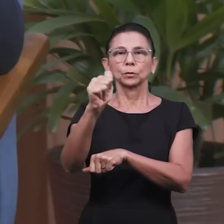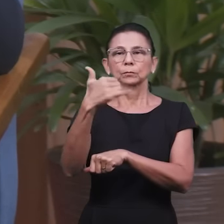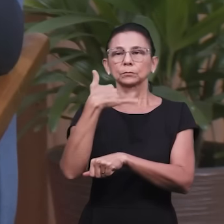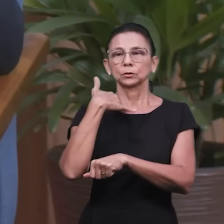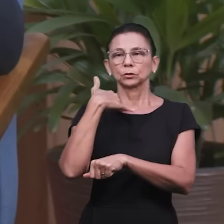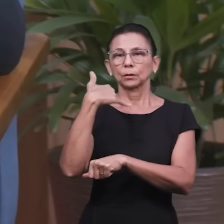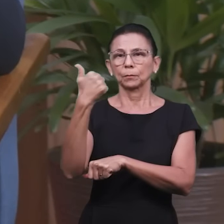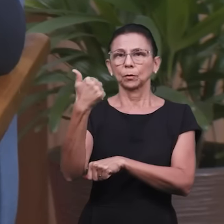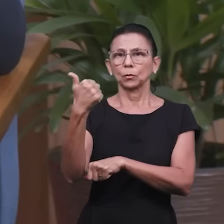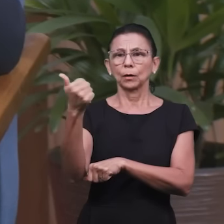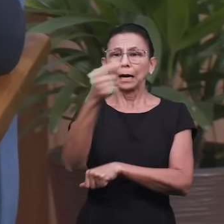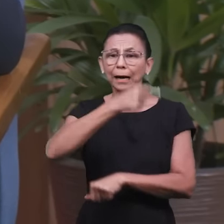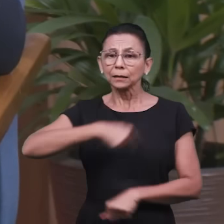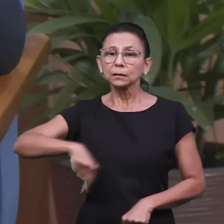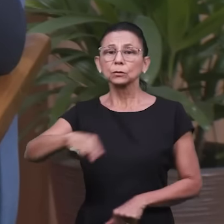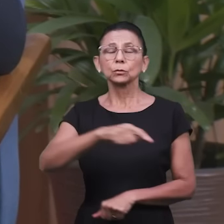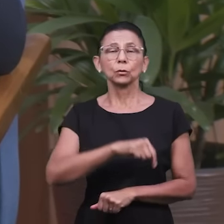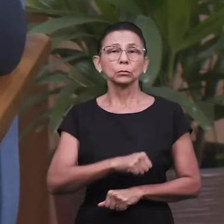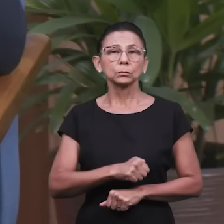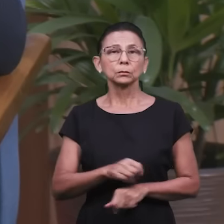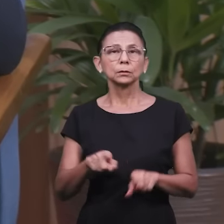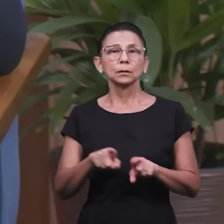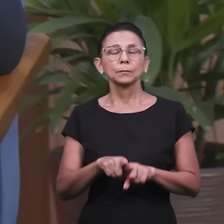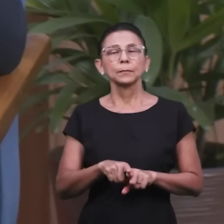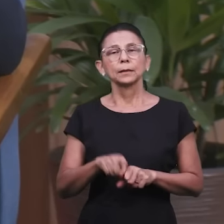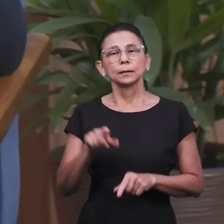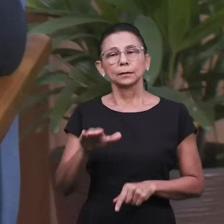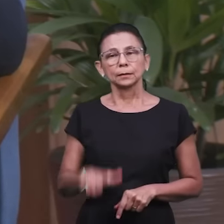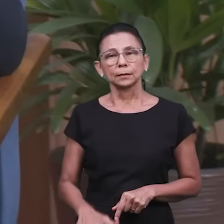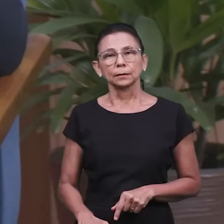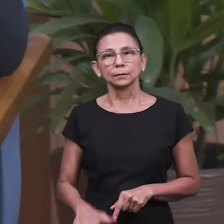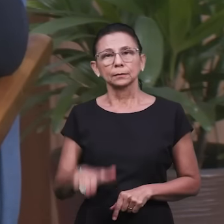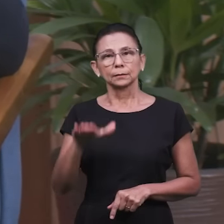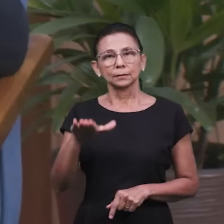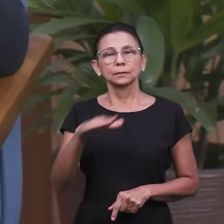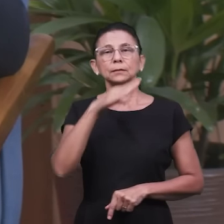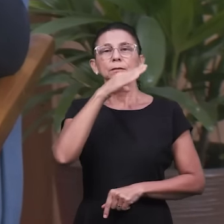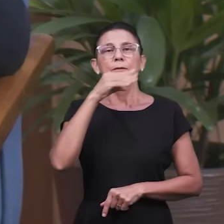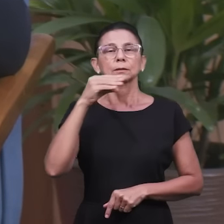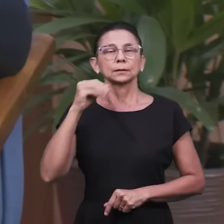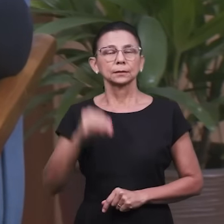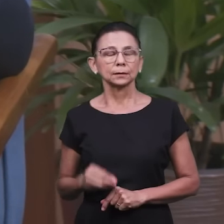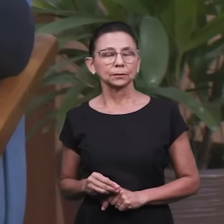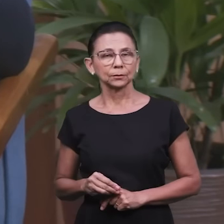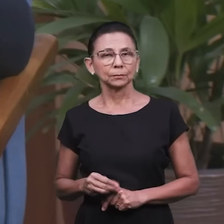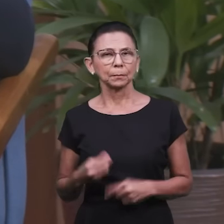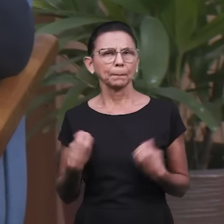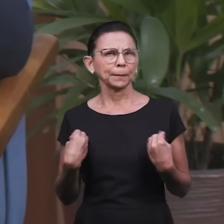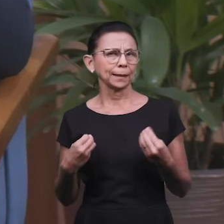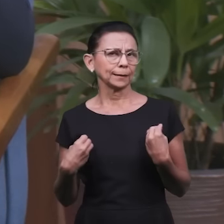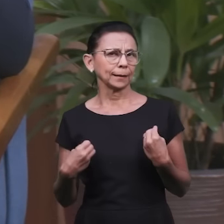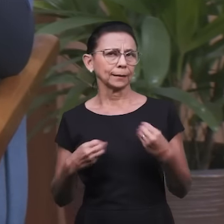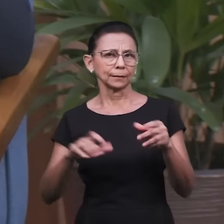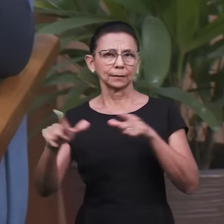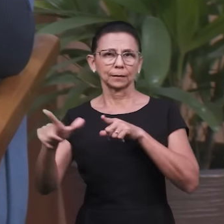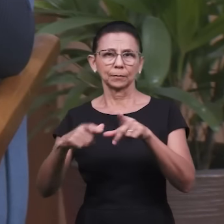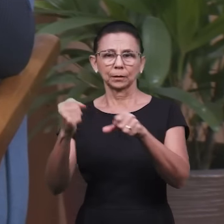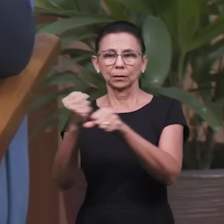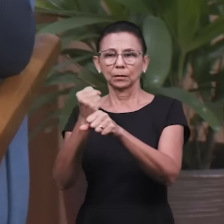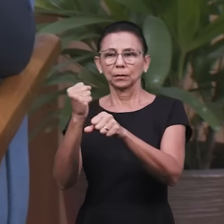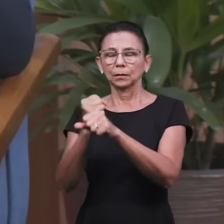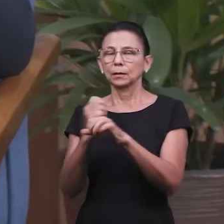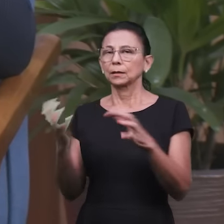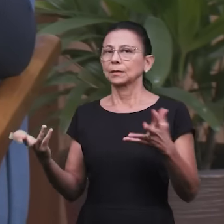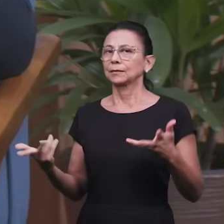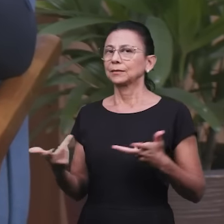nós, você e eu, inclusive as crianças, intermediários e adolescentes, para uma obra